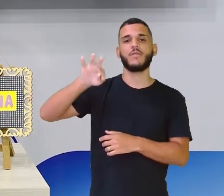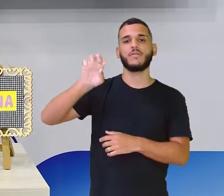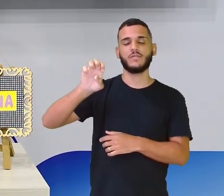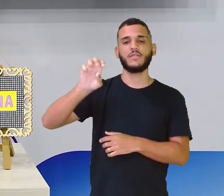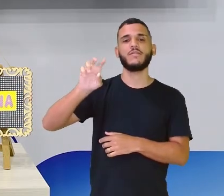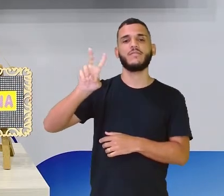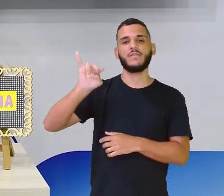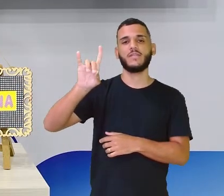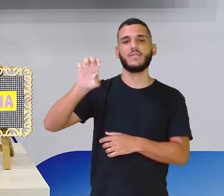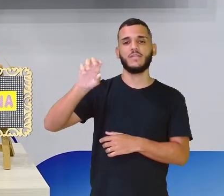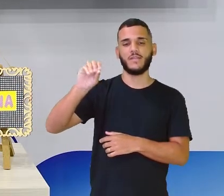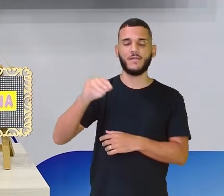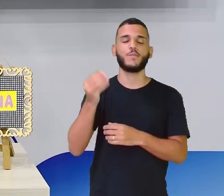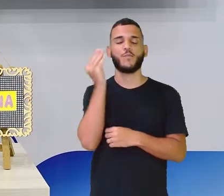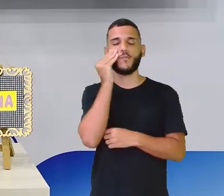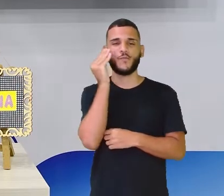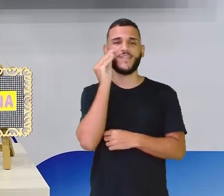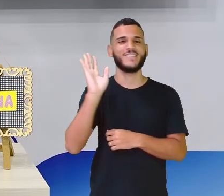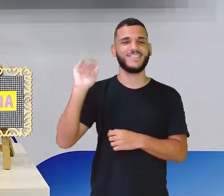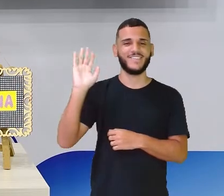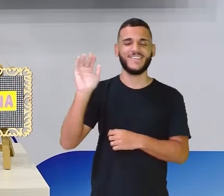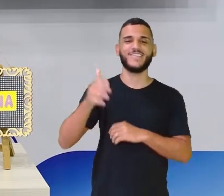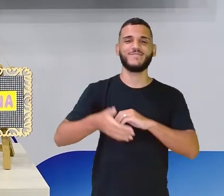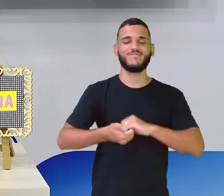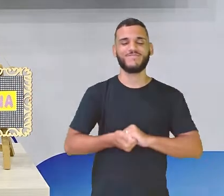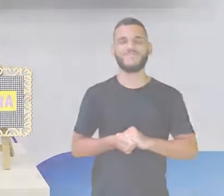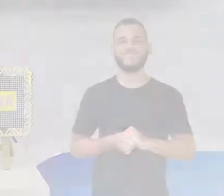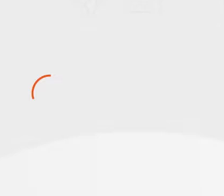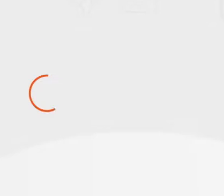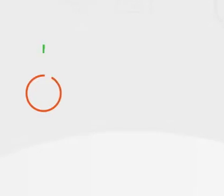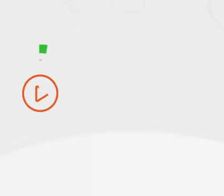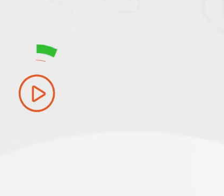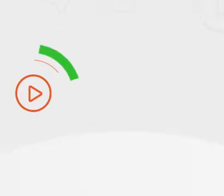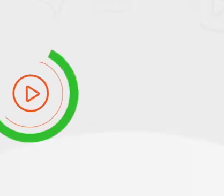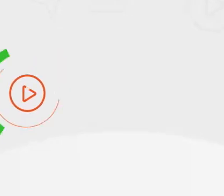em Uruguai. Um beijo e até a próxima!